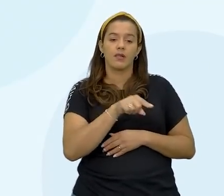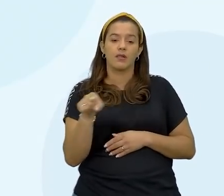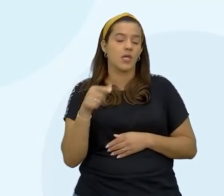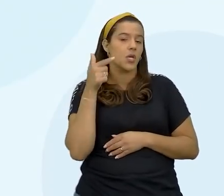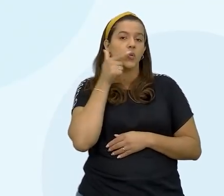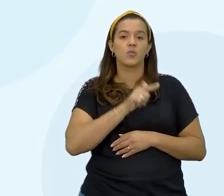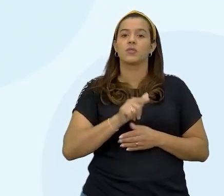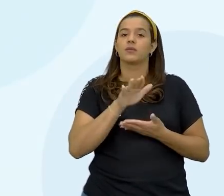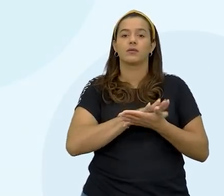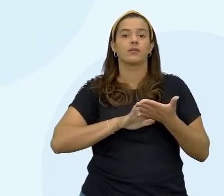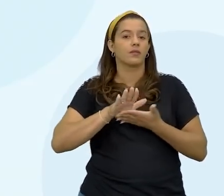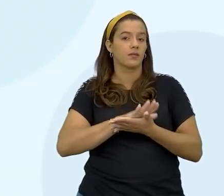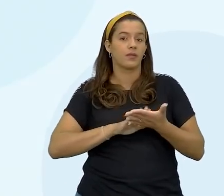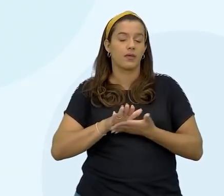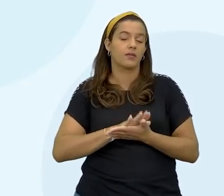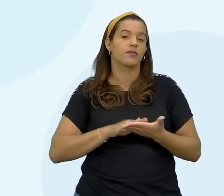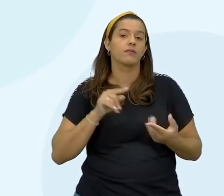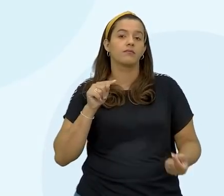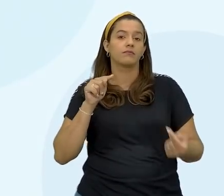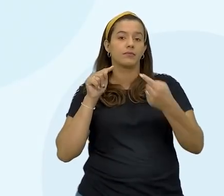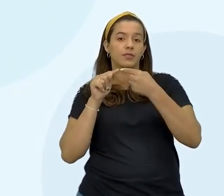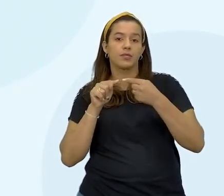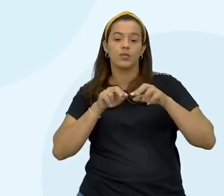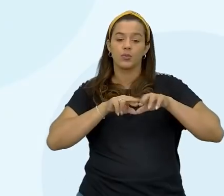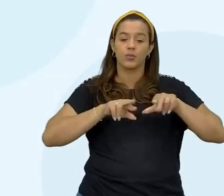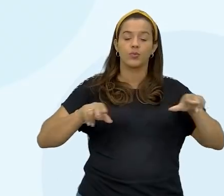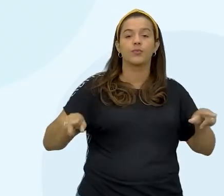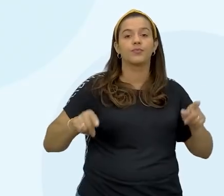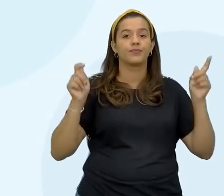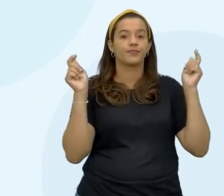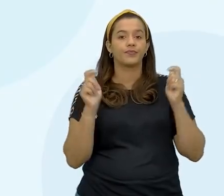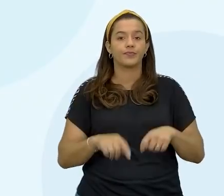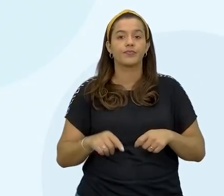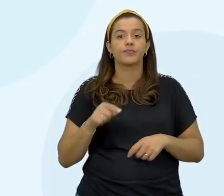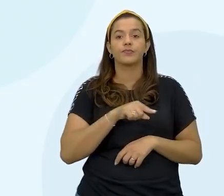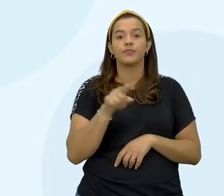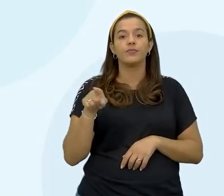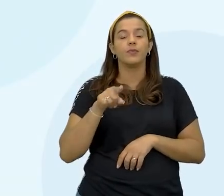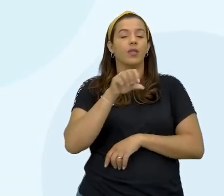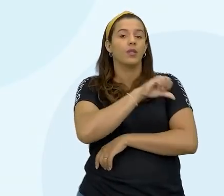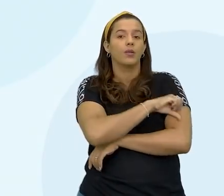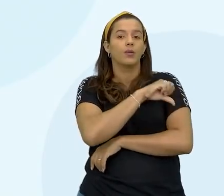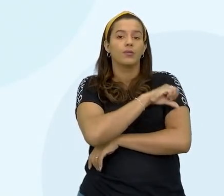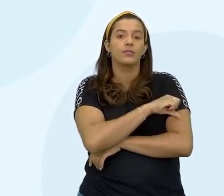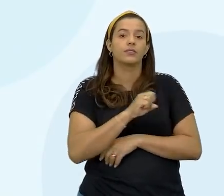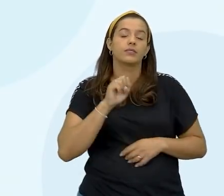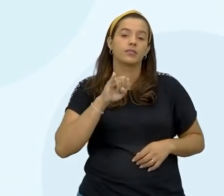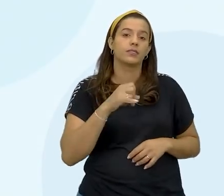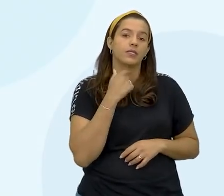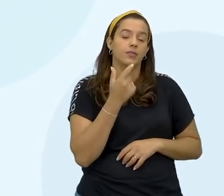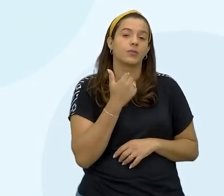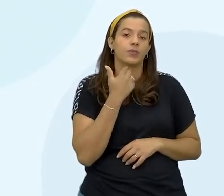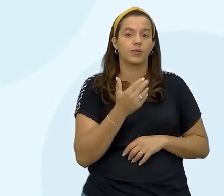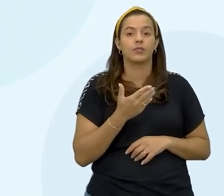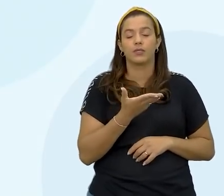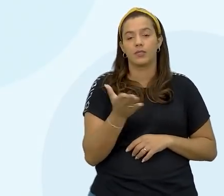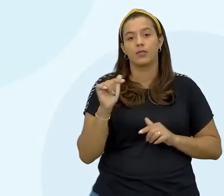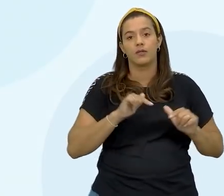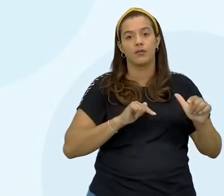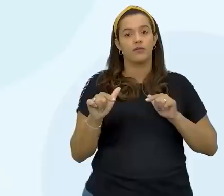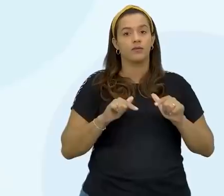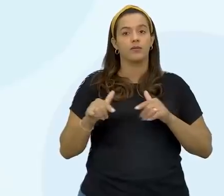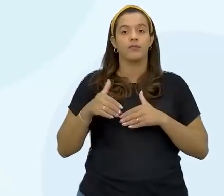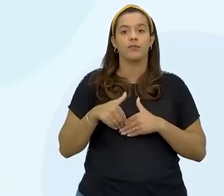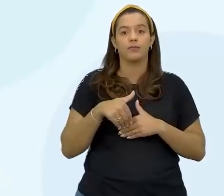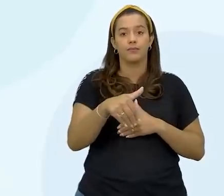conseguir avançar relacionando aí a questão dos recursos hídricos no 9º ano, se ele não conseguir trabalhar isso com os estudantes, e ele vai trabalhar essa